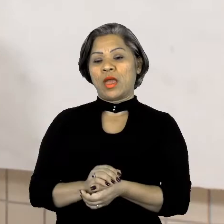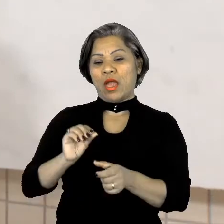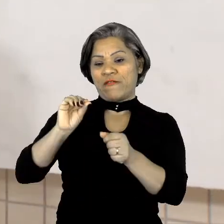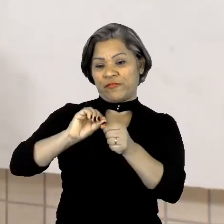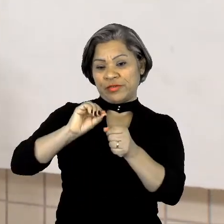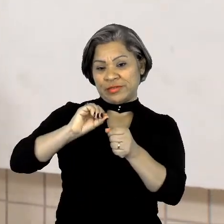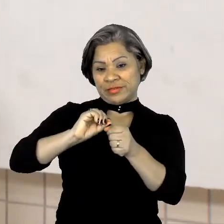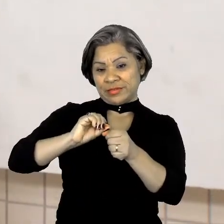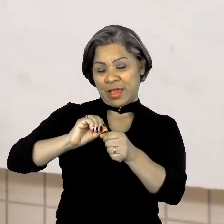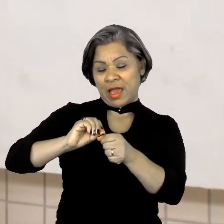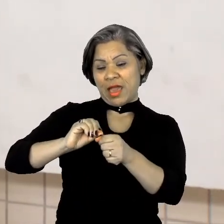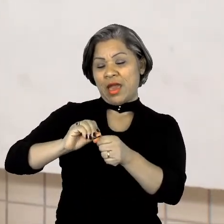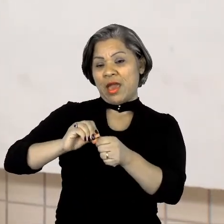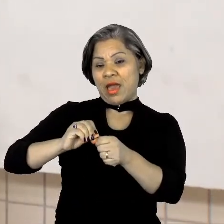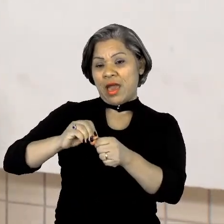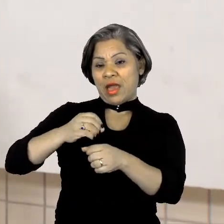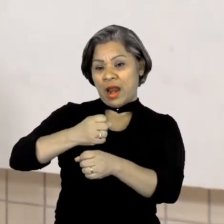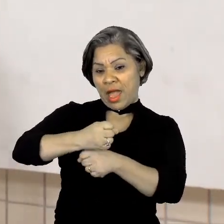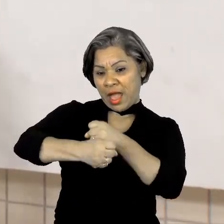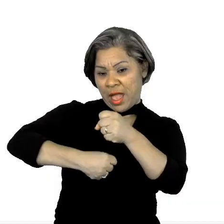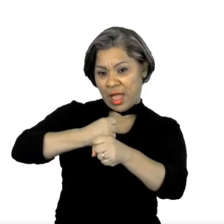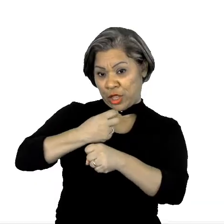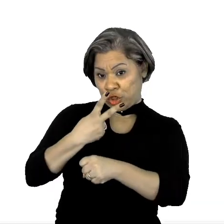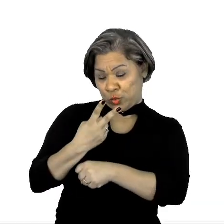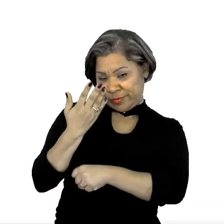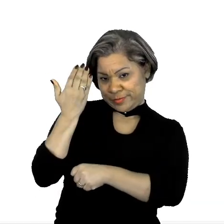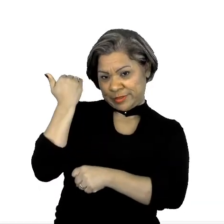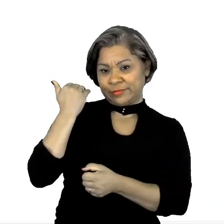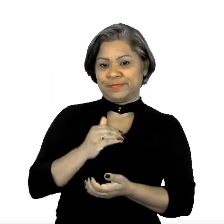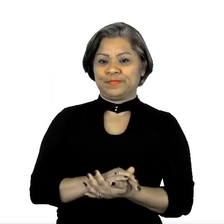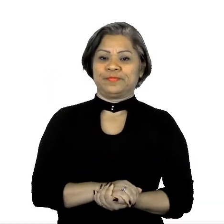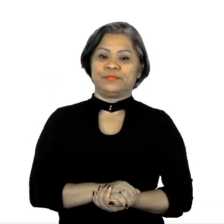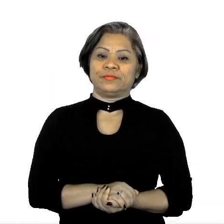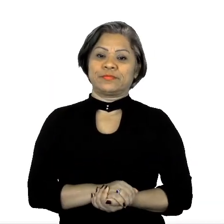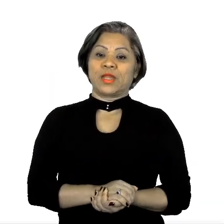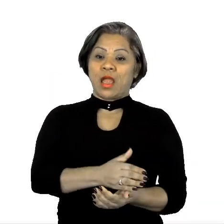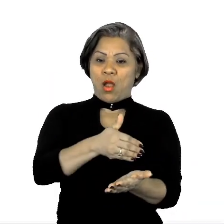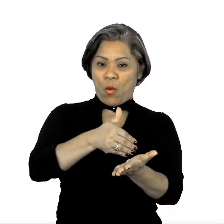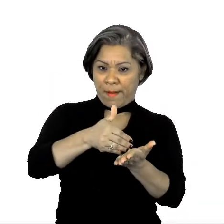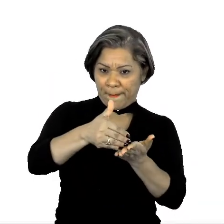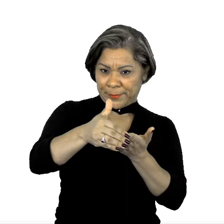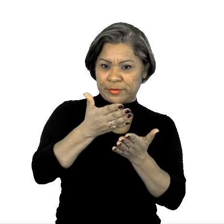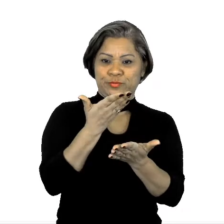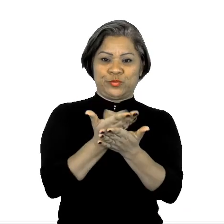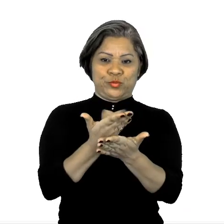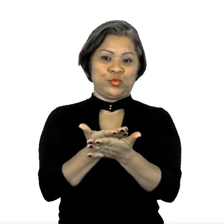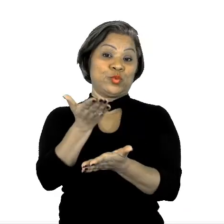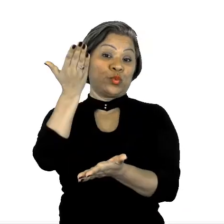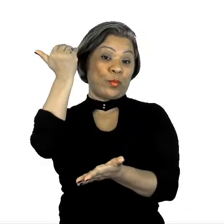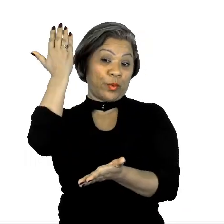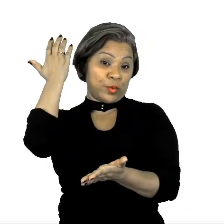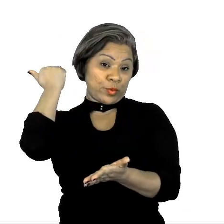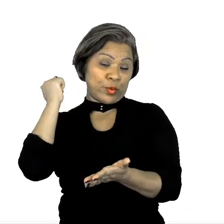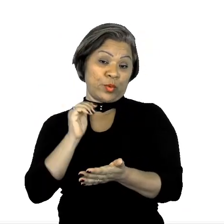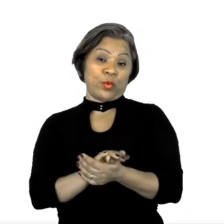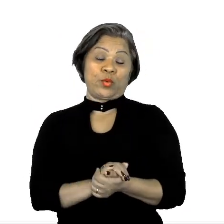anos. A partir do estudo sobre os pretéritos do modo